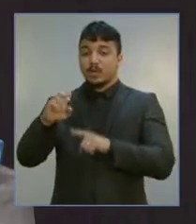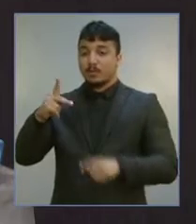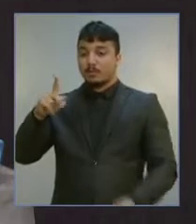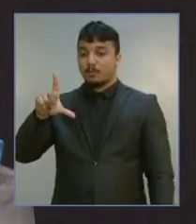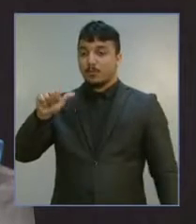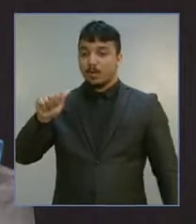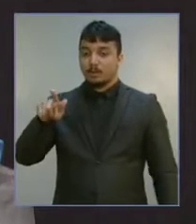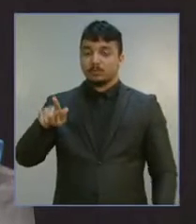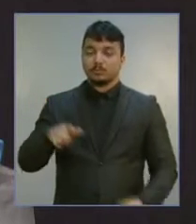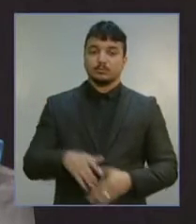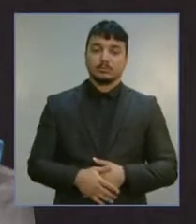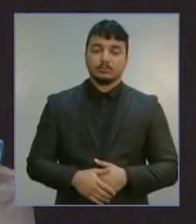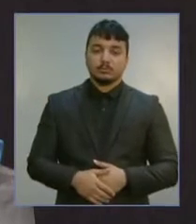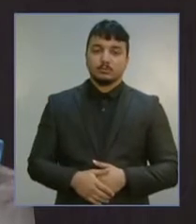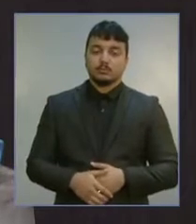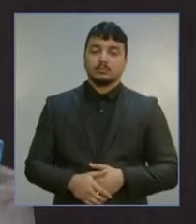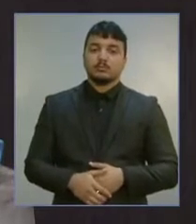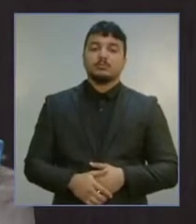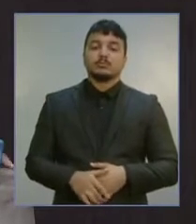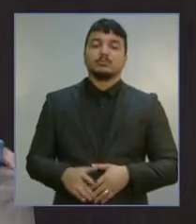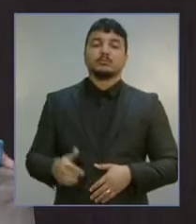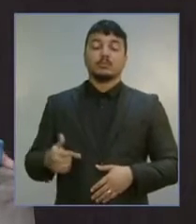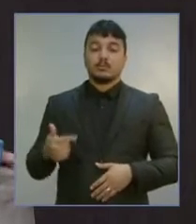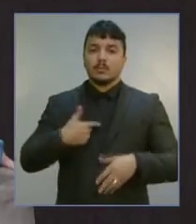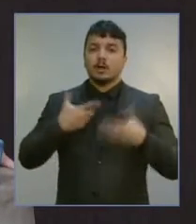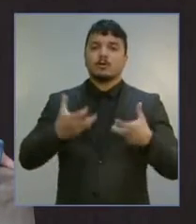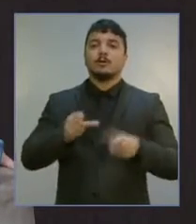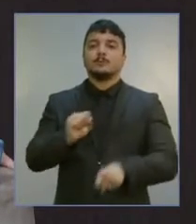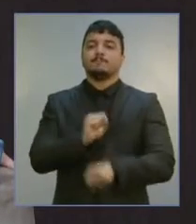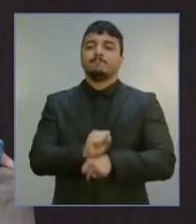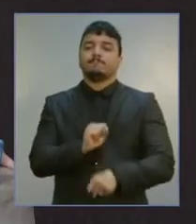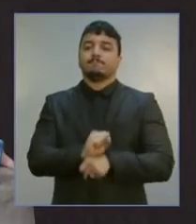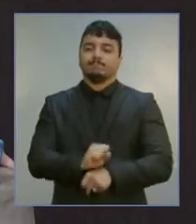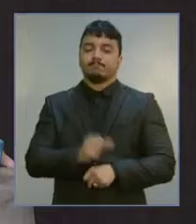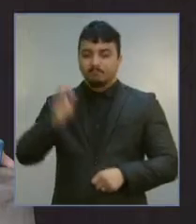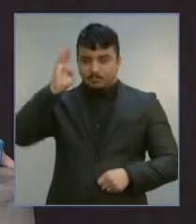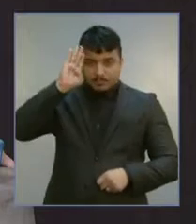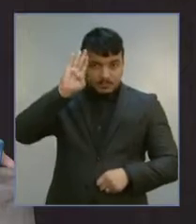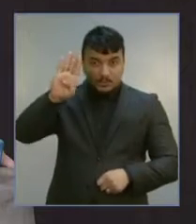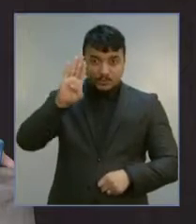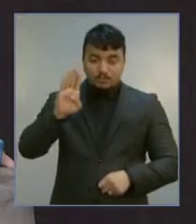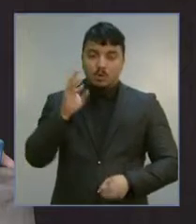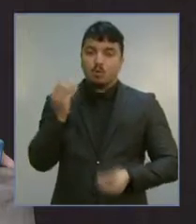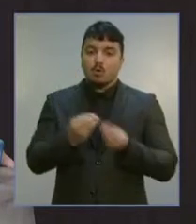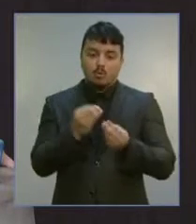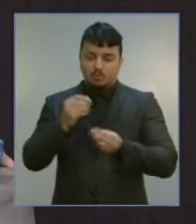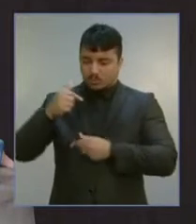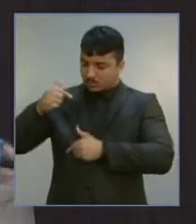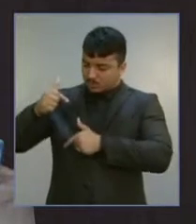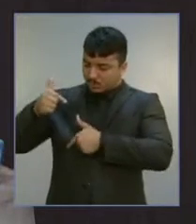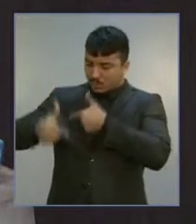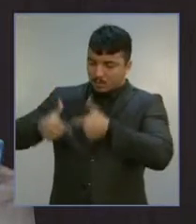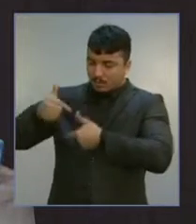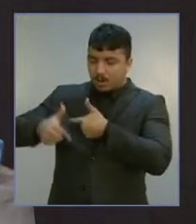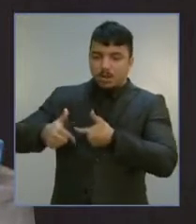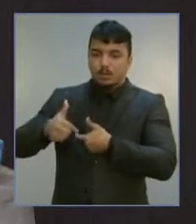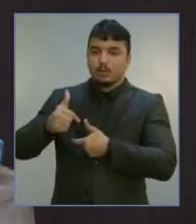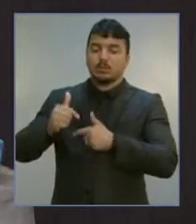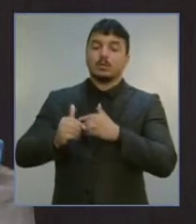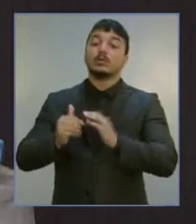eu tenho esperança de que a principal ferramenta de trabalho e emprego do estado do ceará